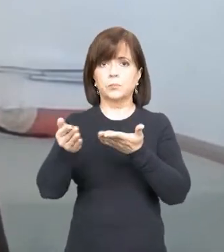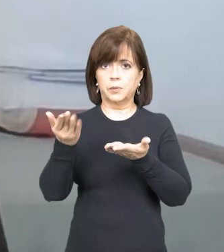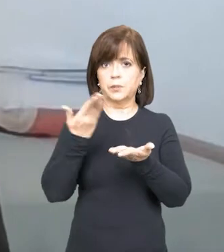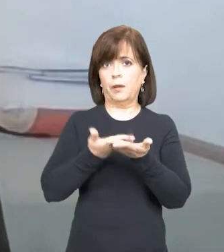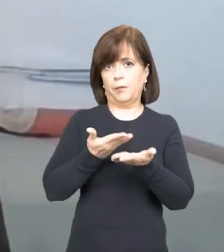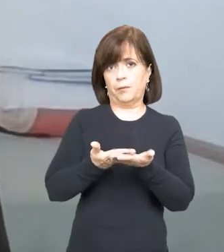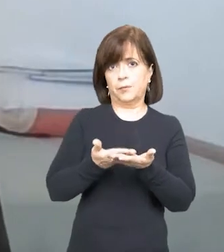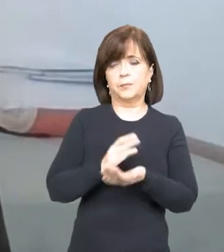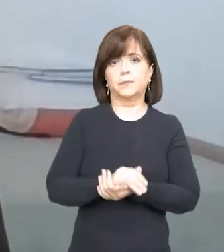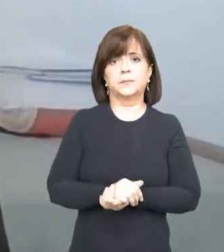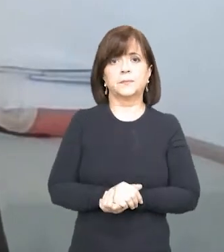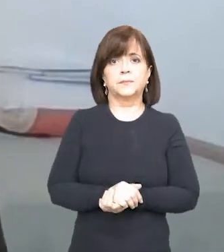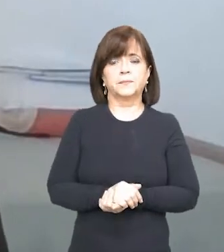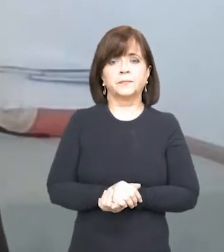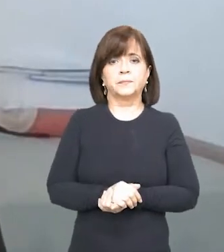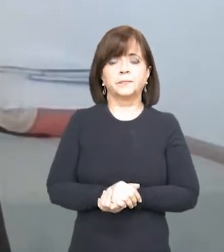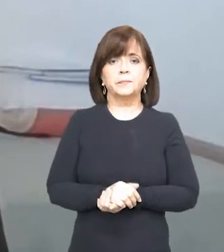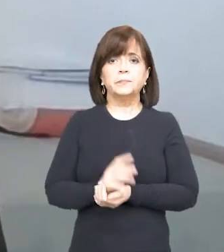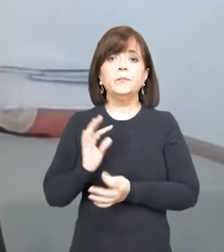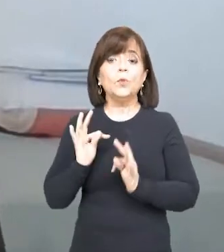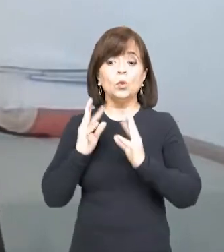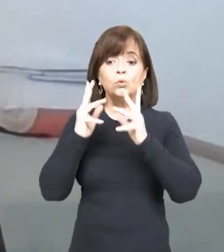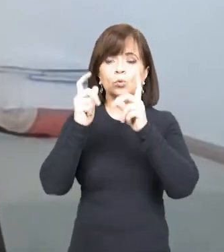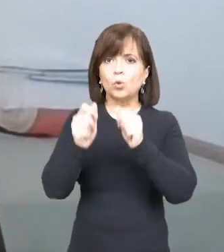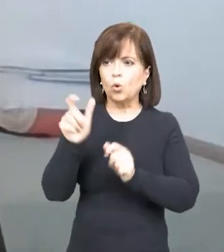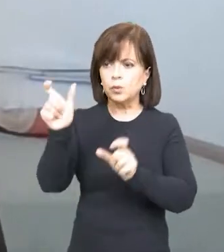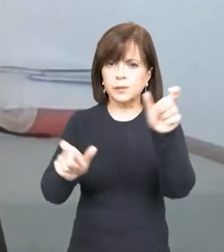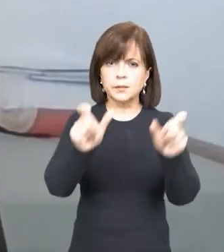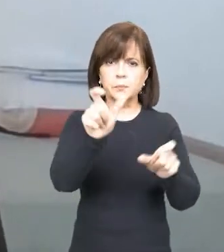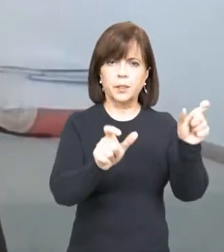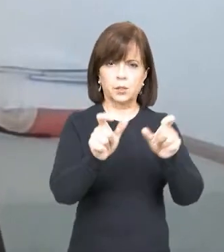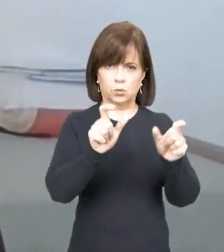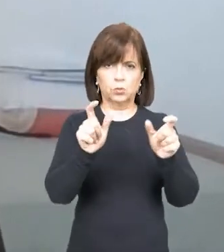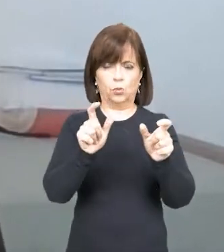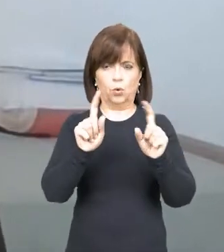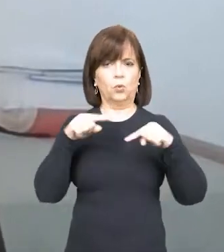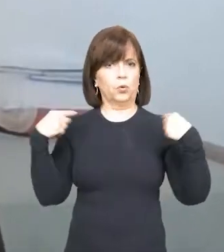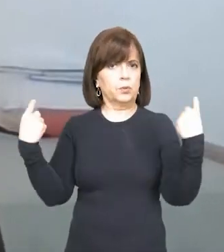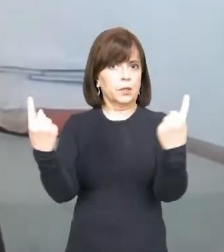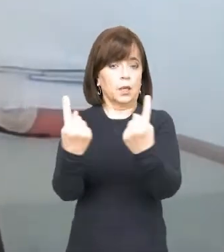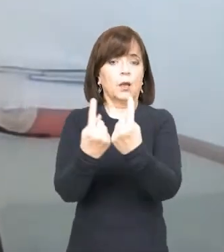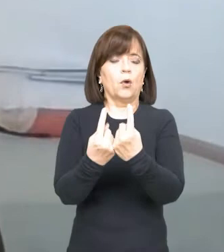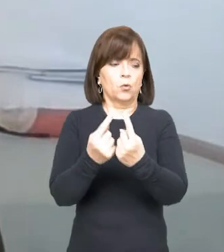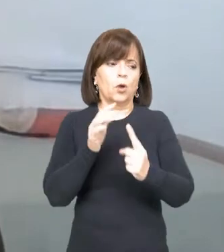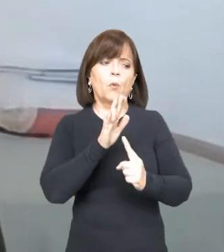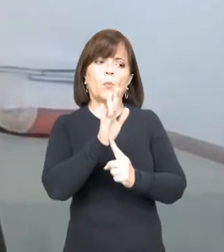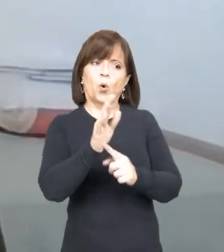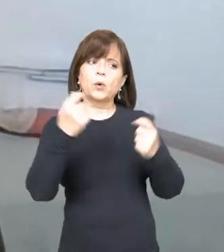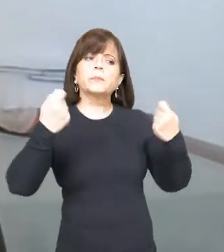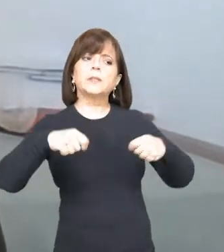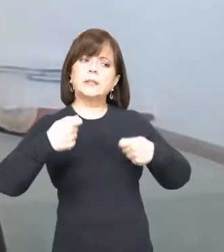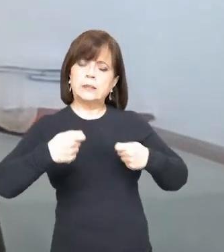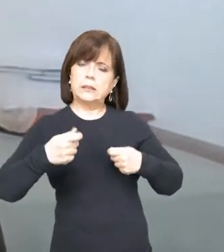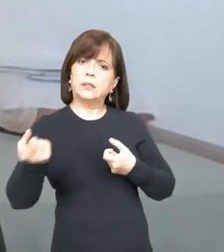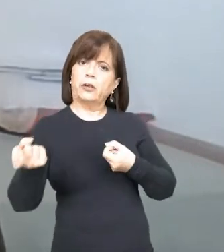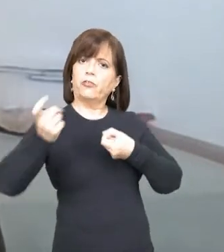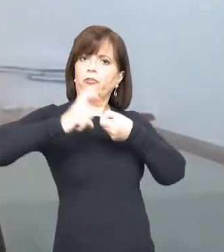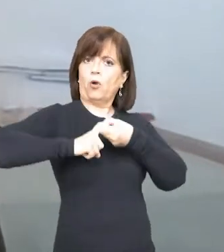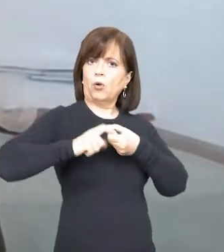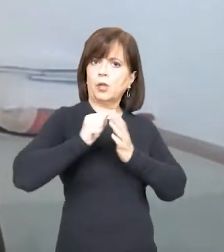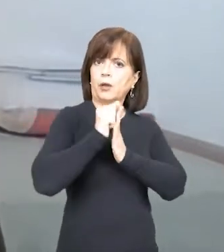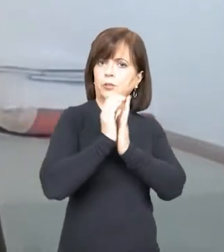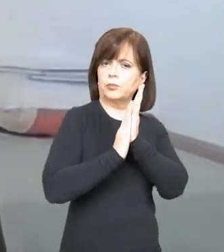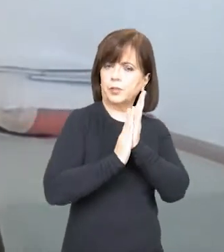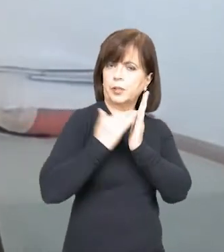aulas. Todos os atores envolvidos nessa reunião indicaram a necessidade de reinserção da educação como